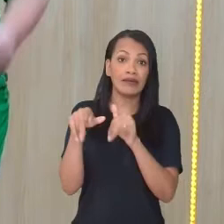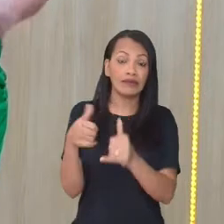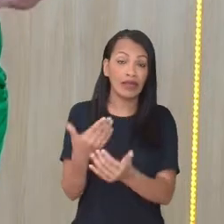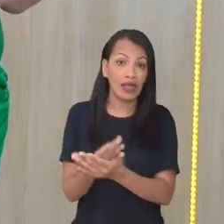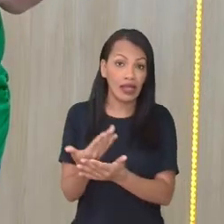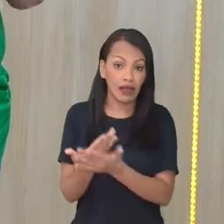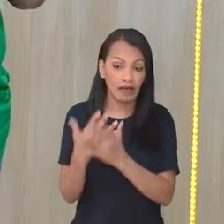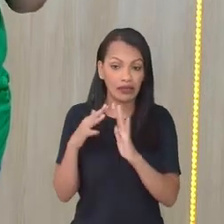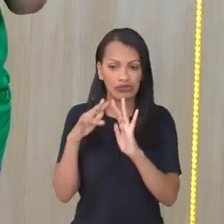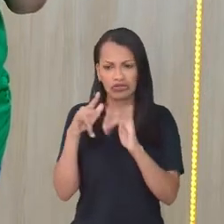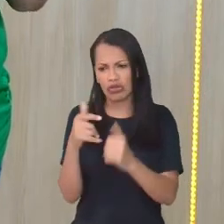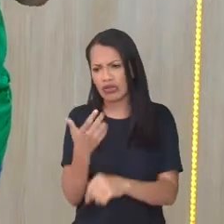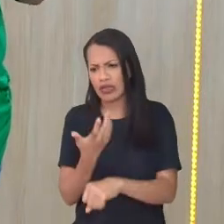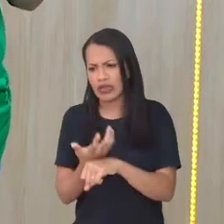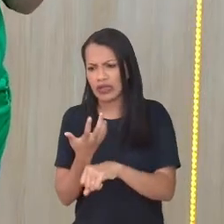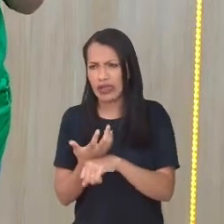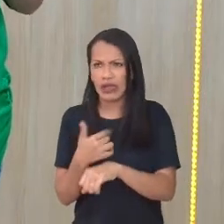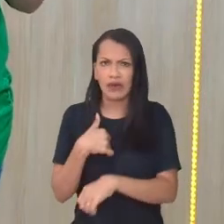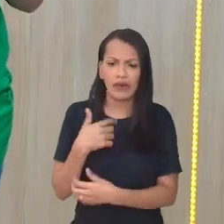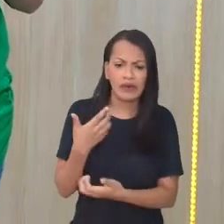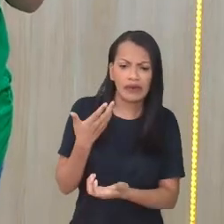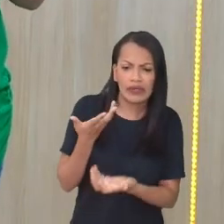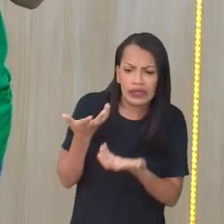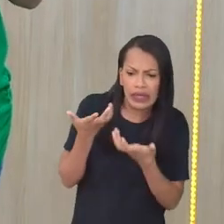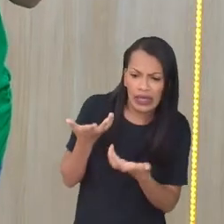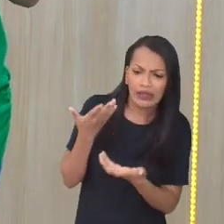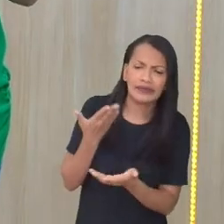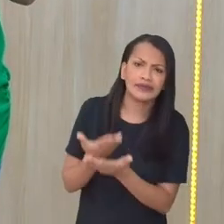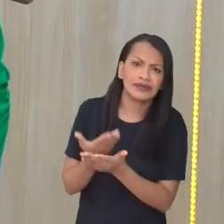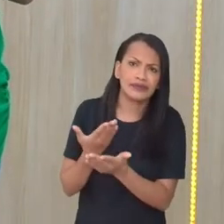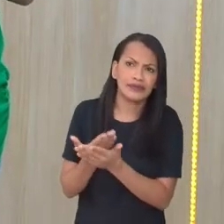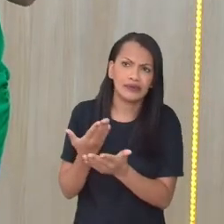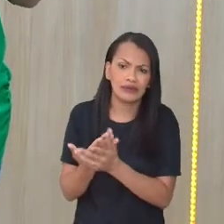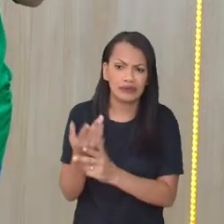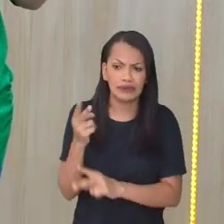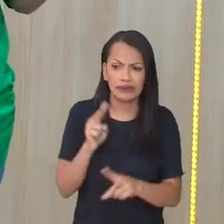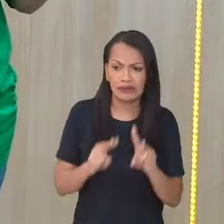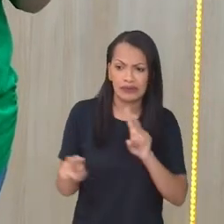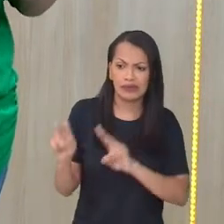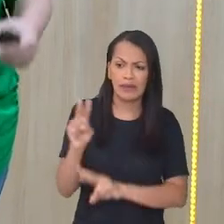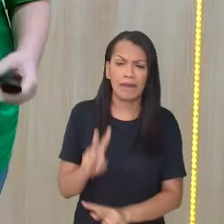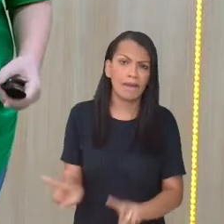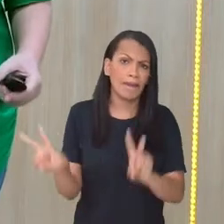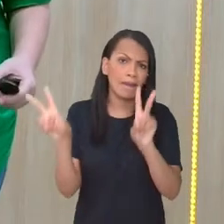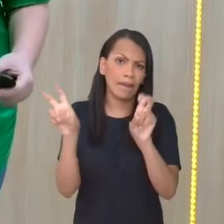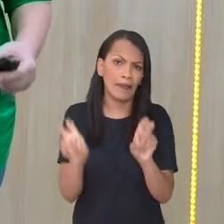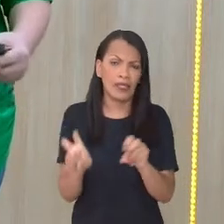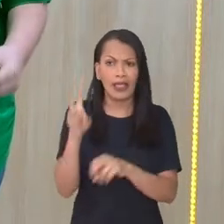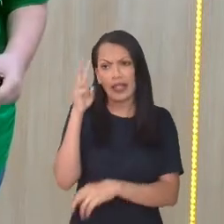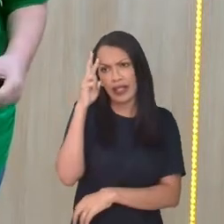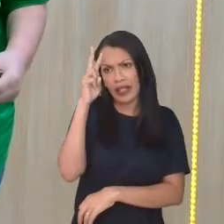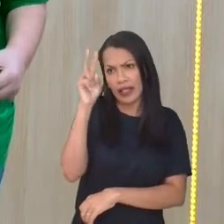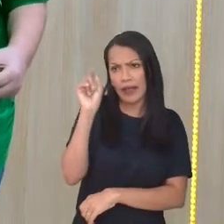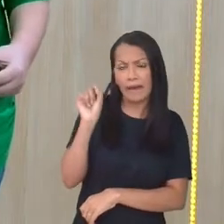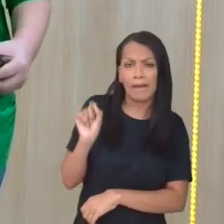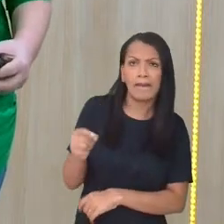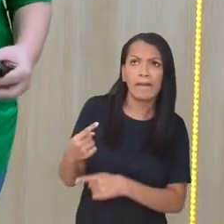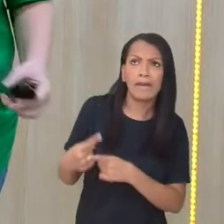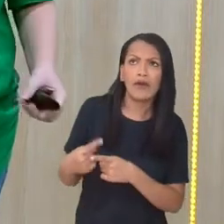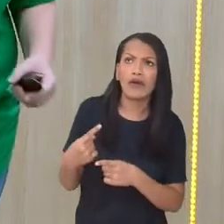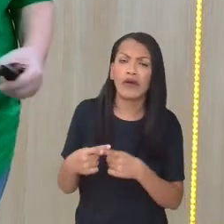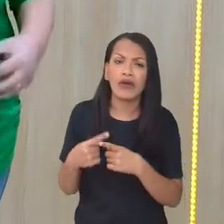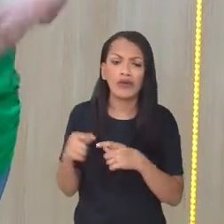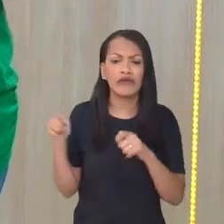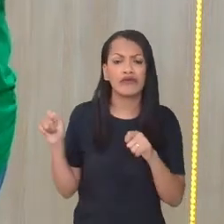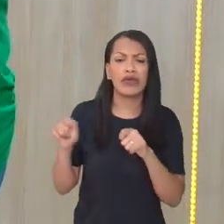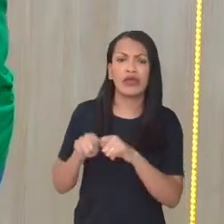disciplinas. Ah, quero estudar, quero dar uma olhadinha no assunto tal, para relembrar, ou porque eu vou fazer